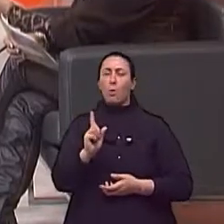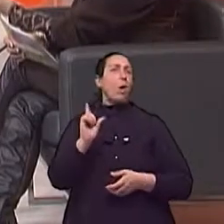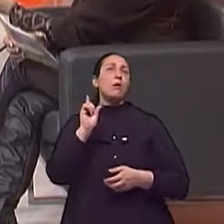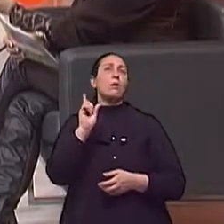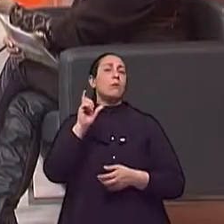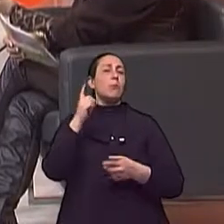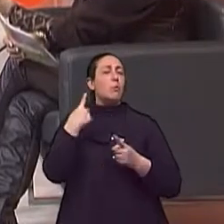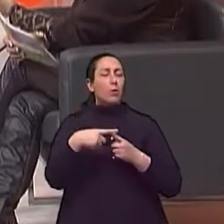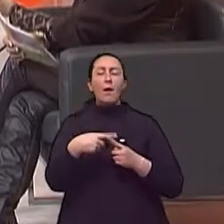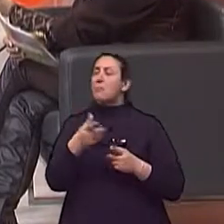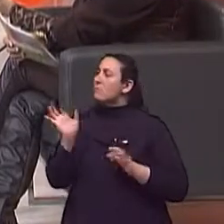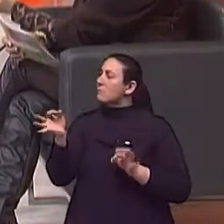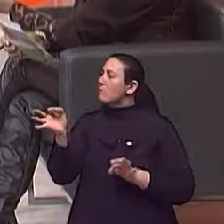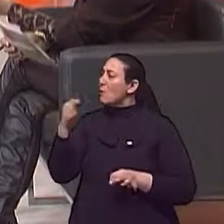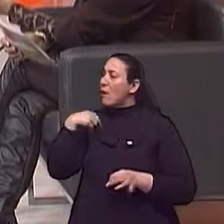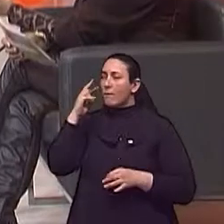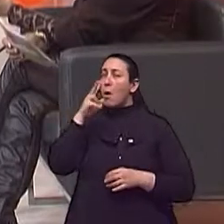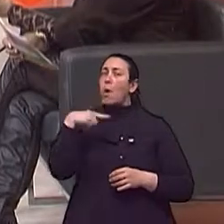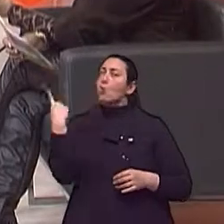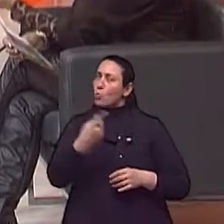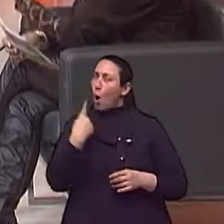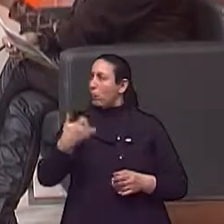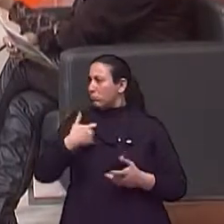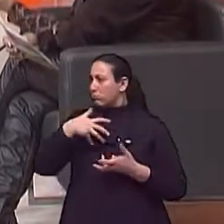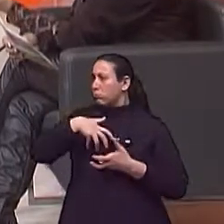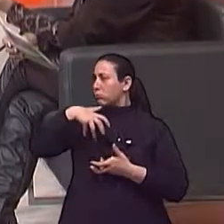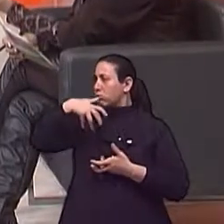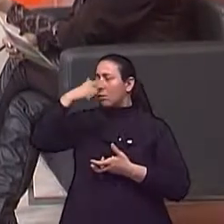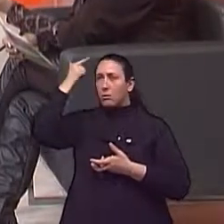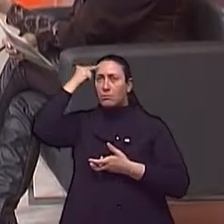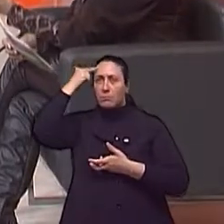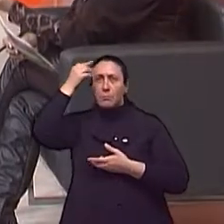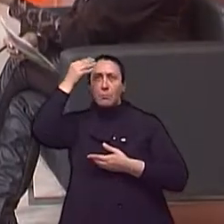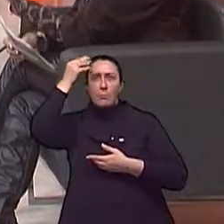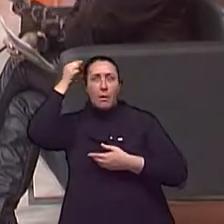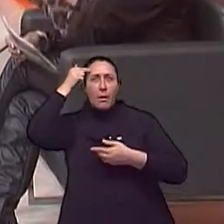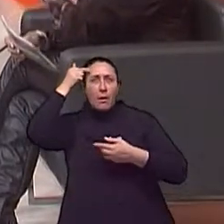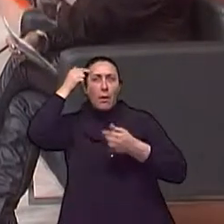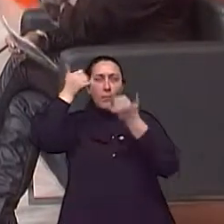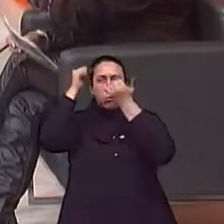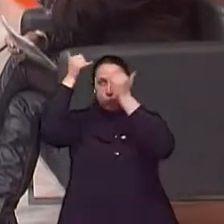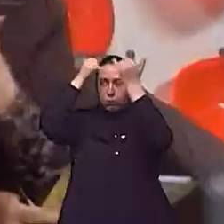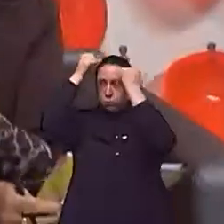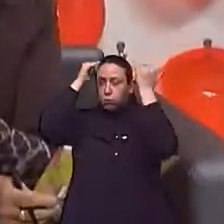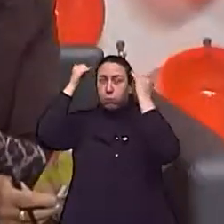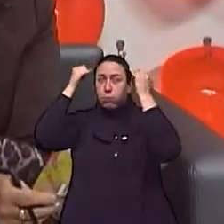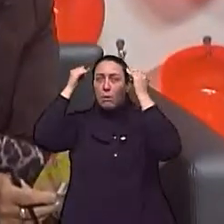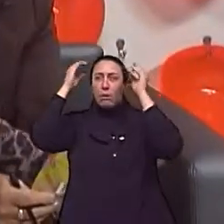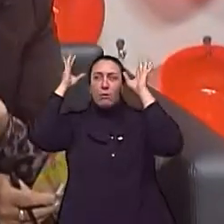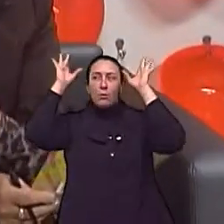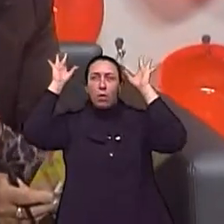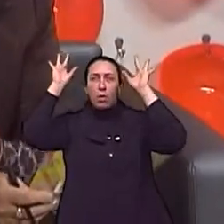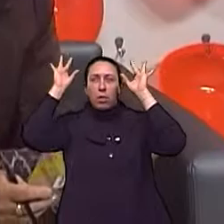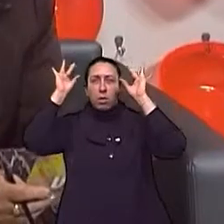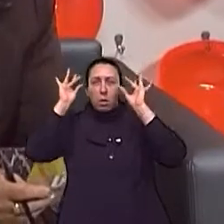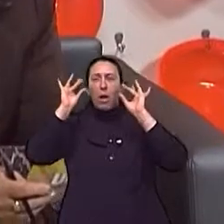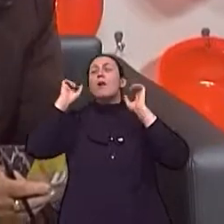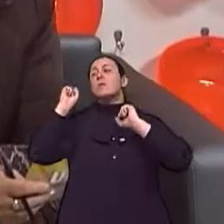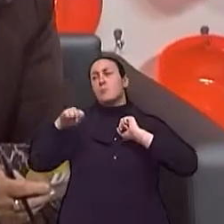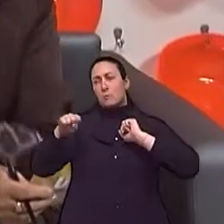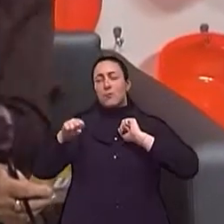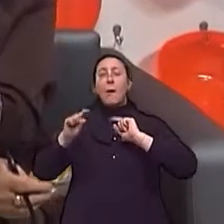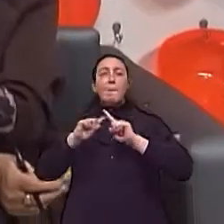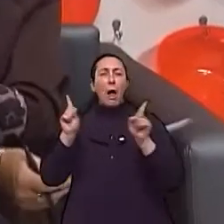dizem né que perda de neurônios a gente tem mas isso não quer dizer que as sinapses não vão se apressar em fazer o contato